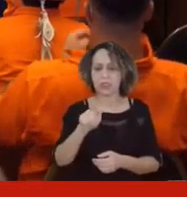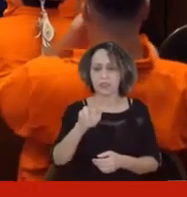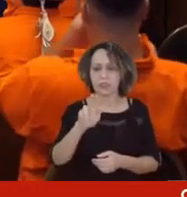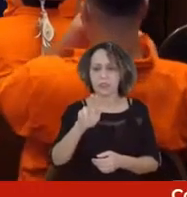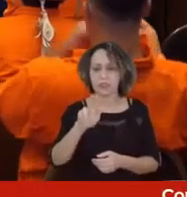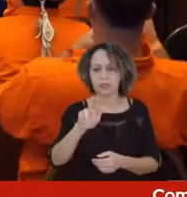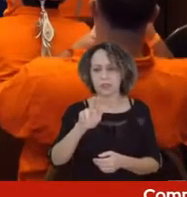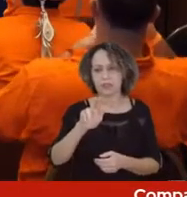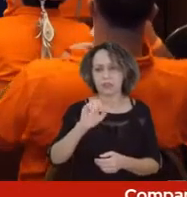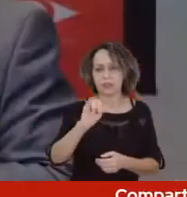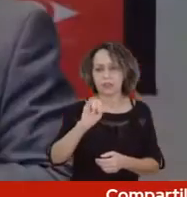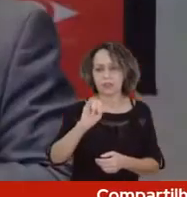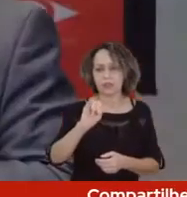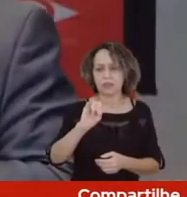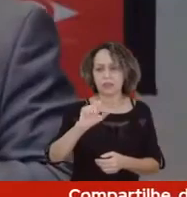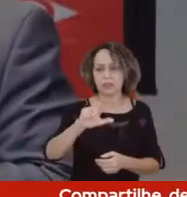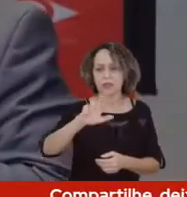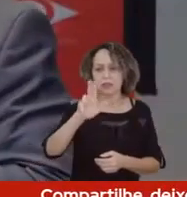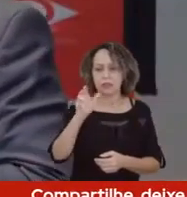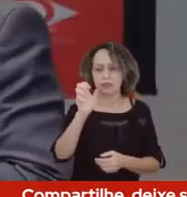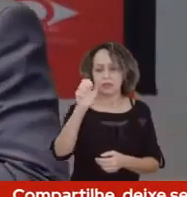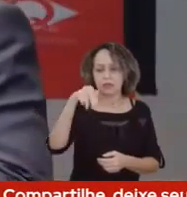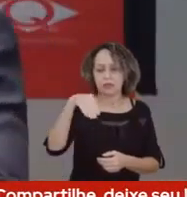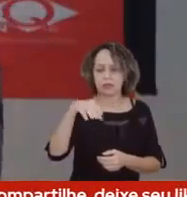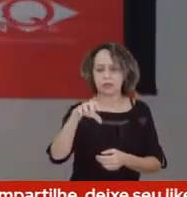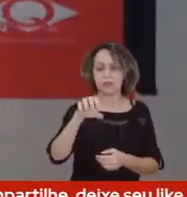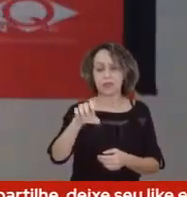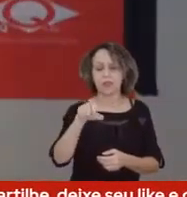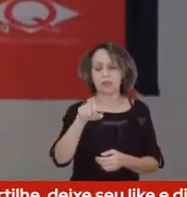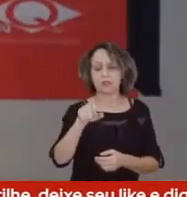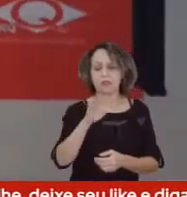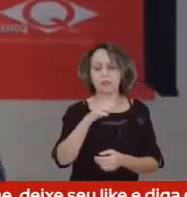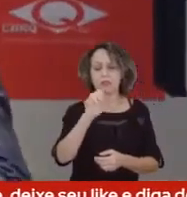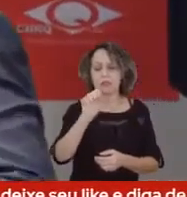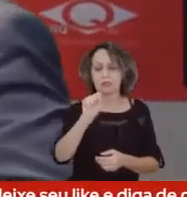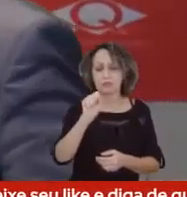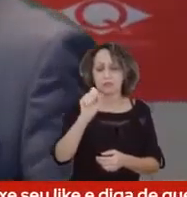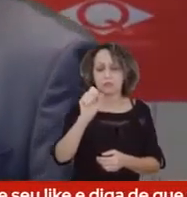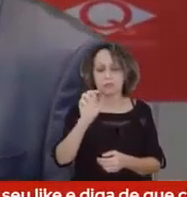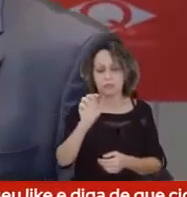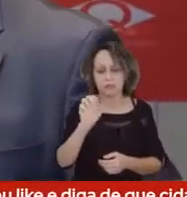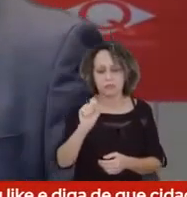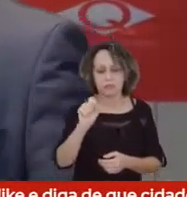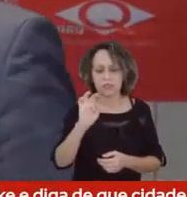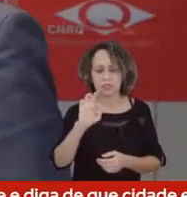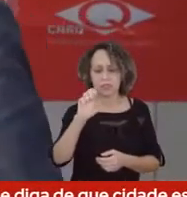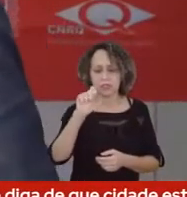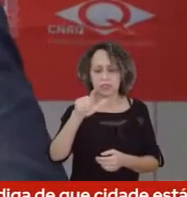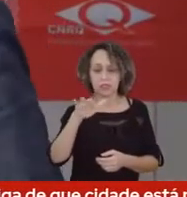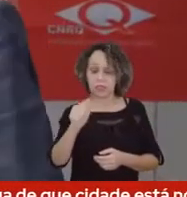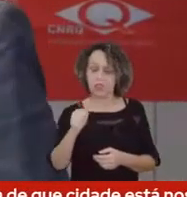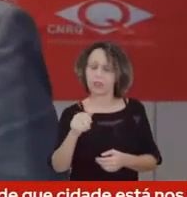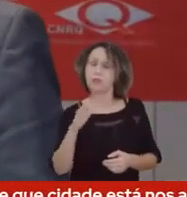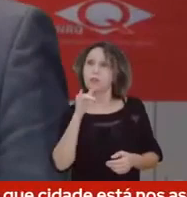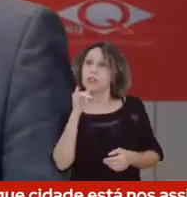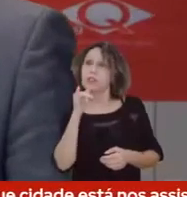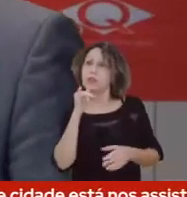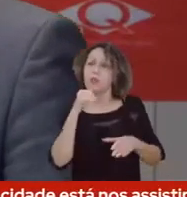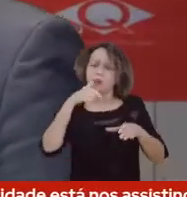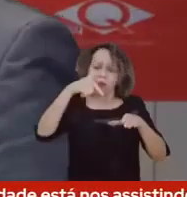do custo. O que era que demorava um ano para fazer um furo de um poço, hoje faz em 50, 40